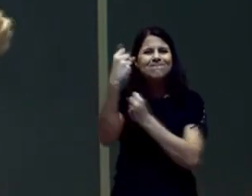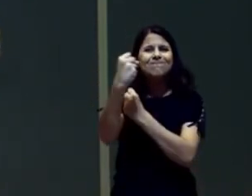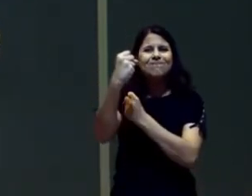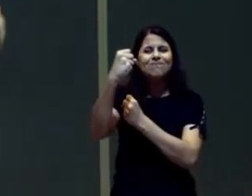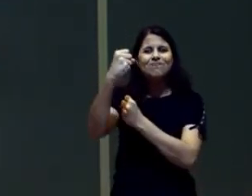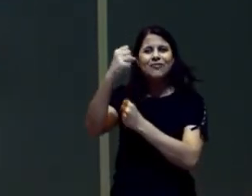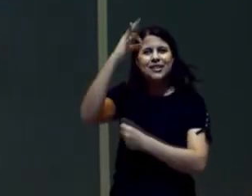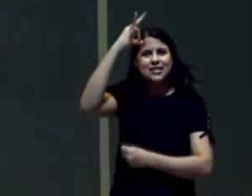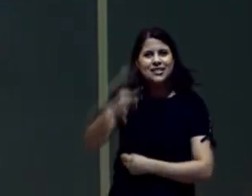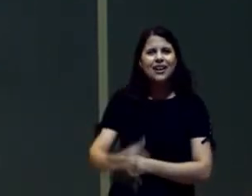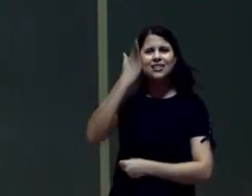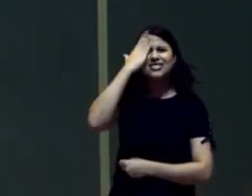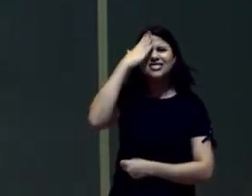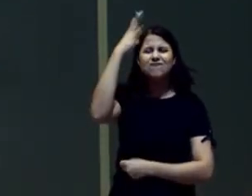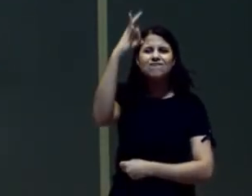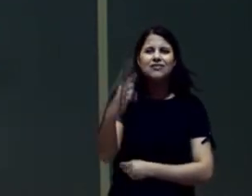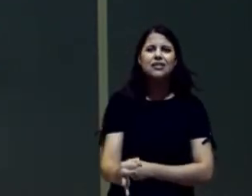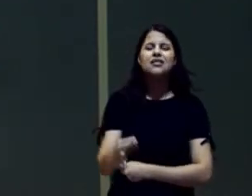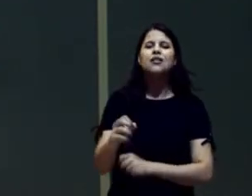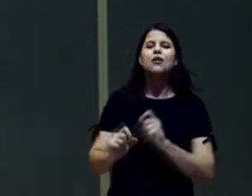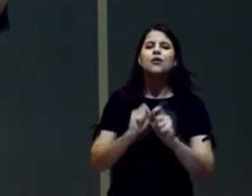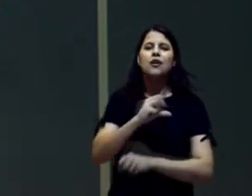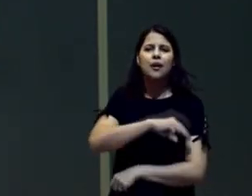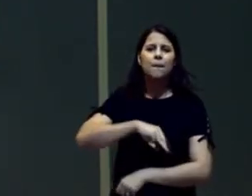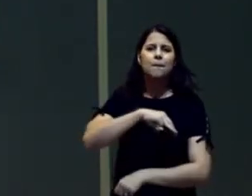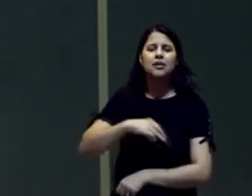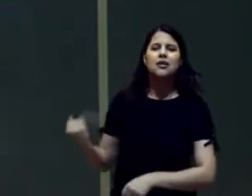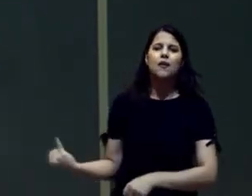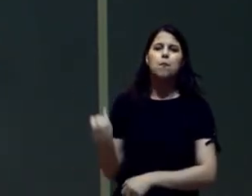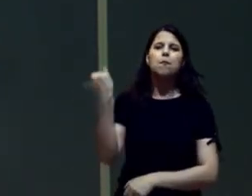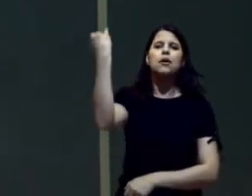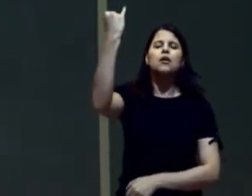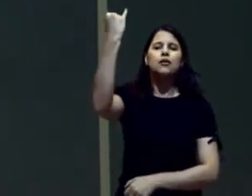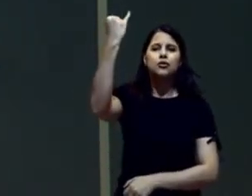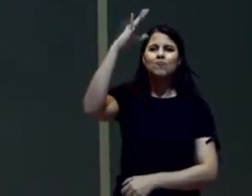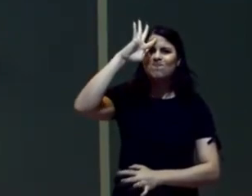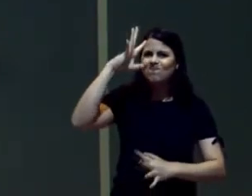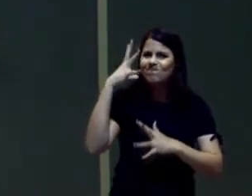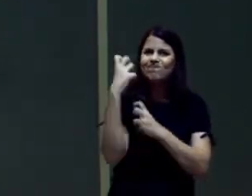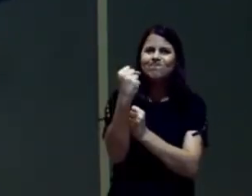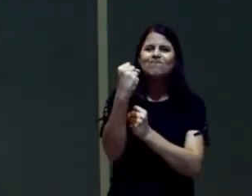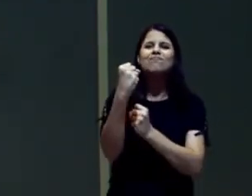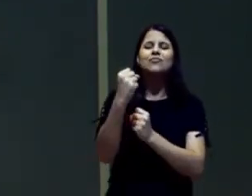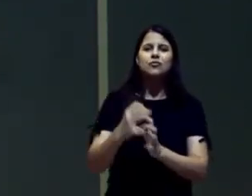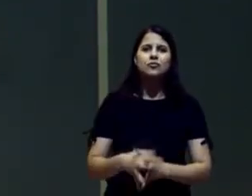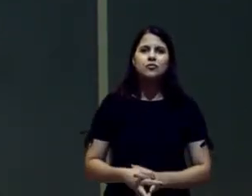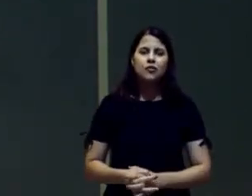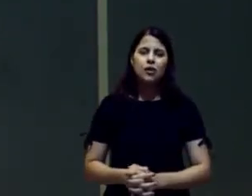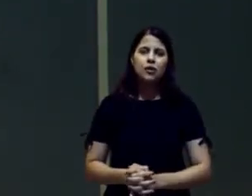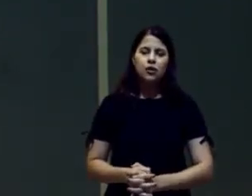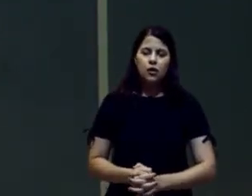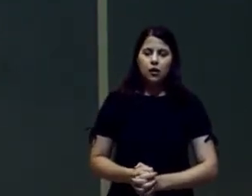convicção. A herança da chamada de Paulo para Timóteo tinha a ver com convicção. Por isso Paulo